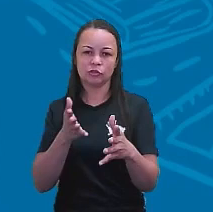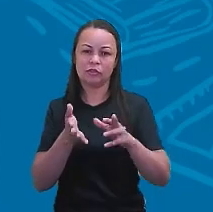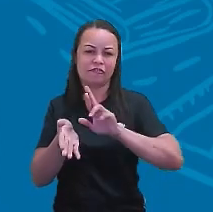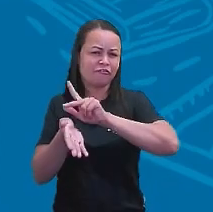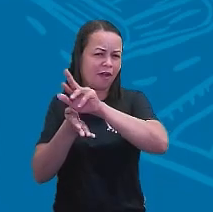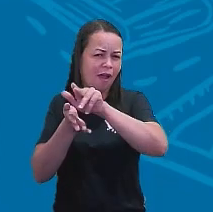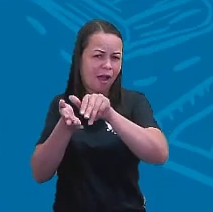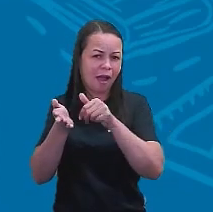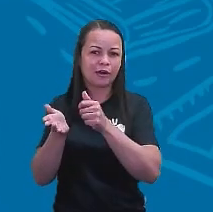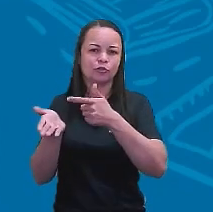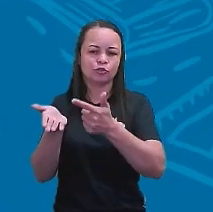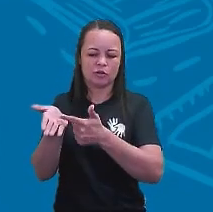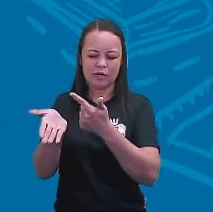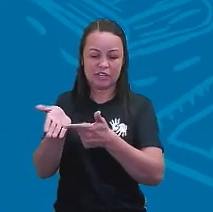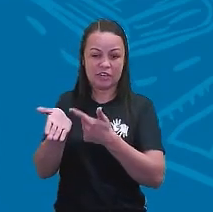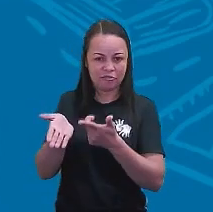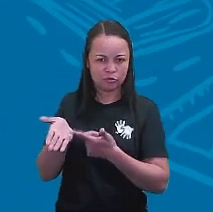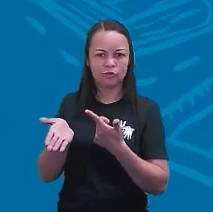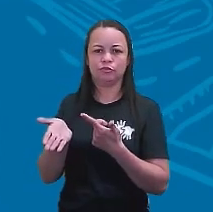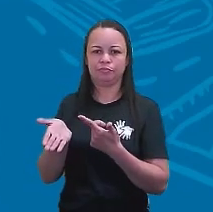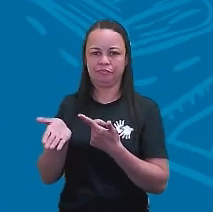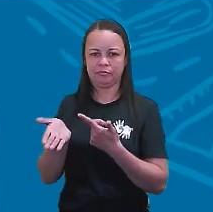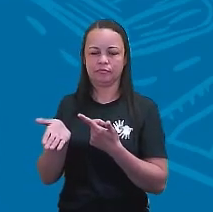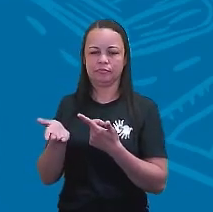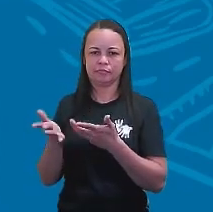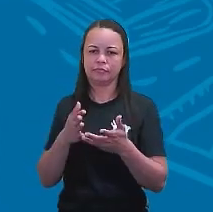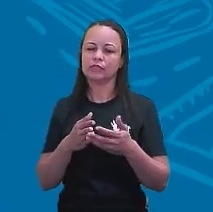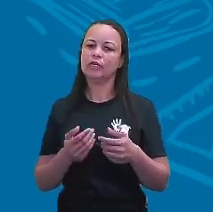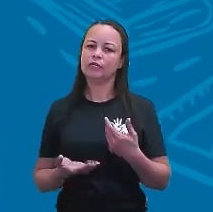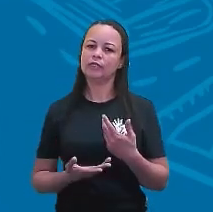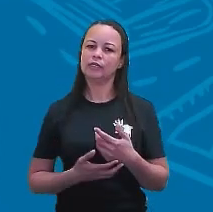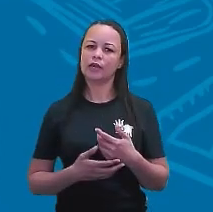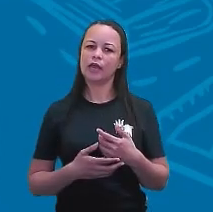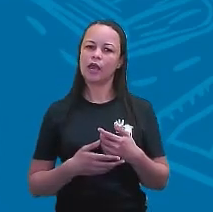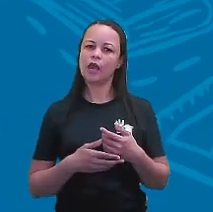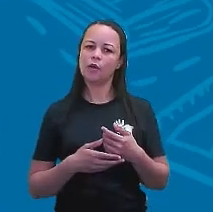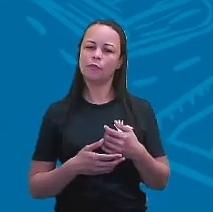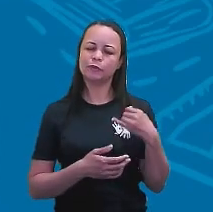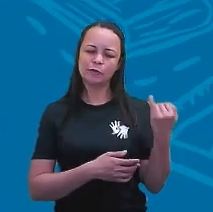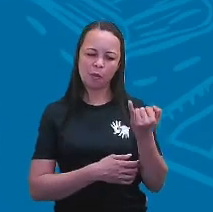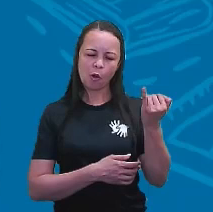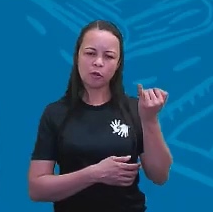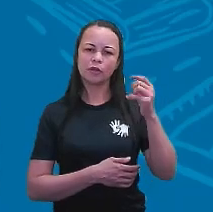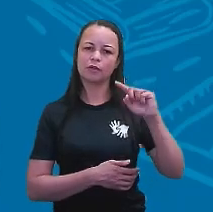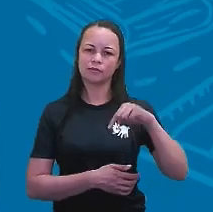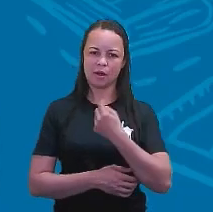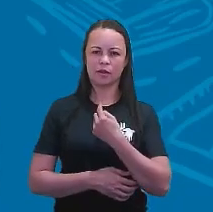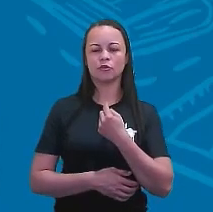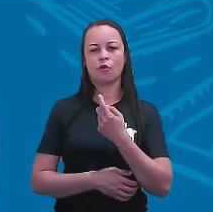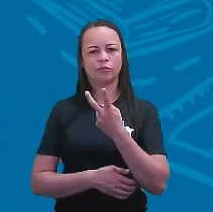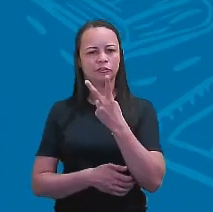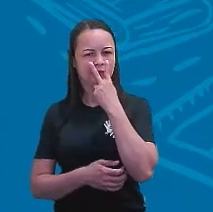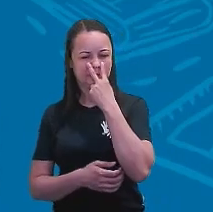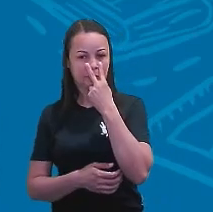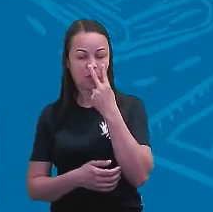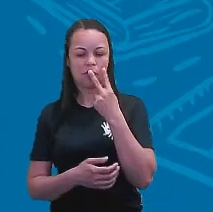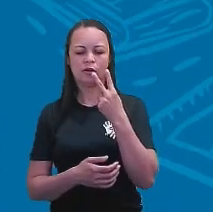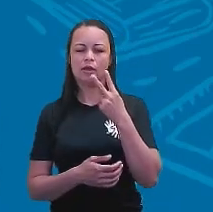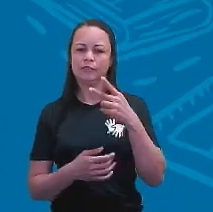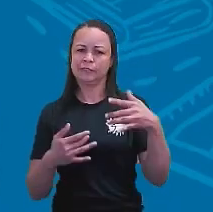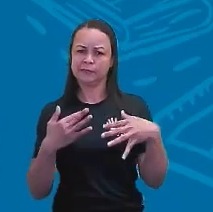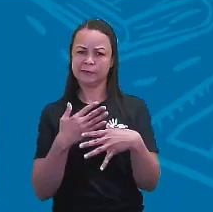obras maravilhosas que, gente, é uma honra para nós vitorienses termos esse